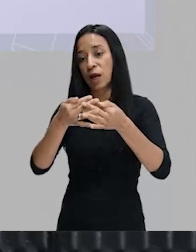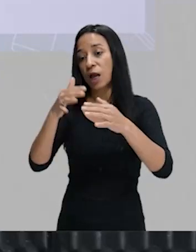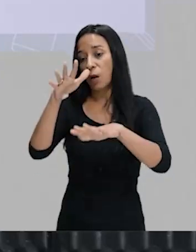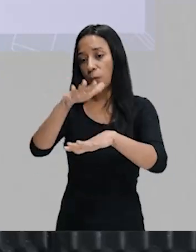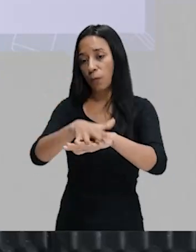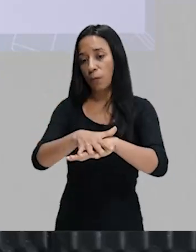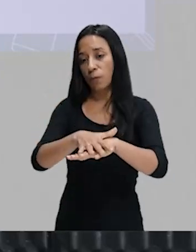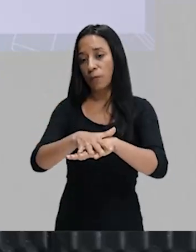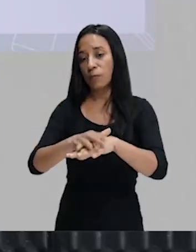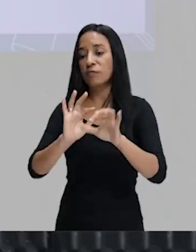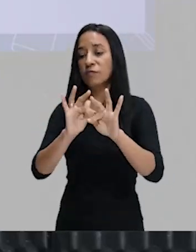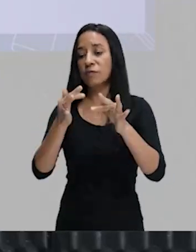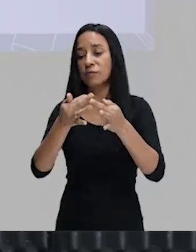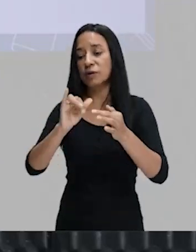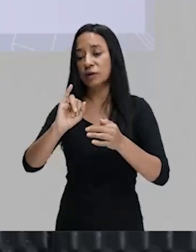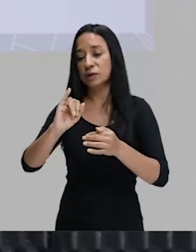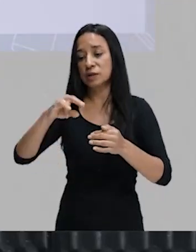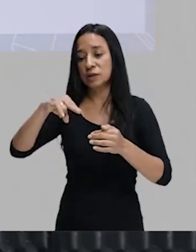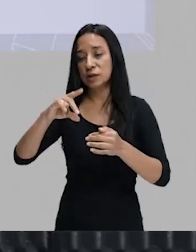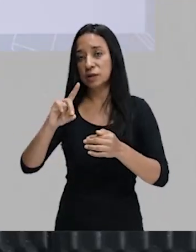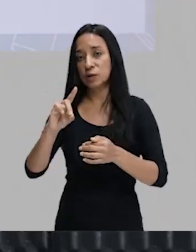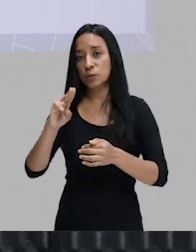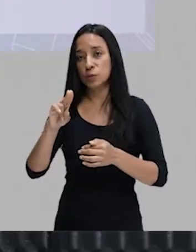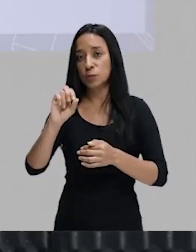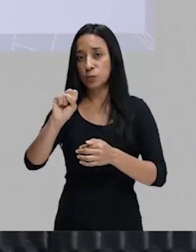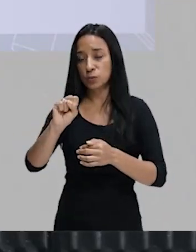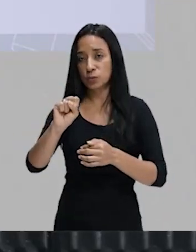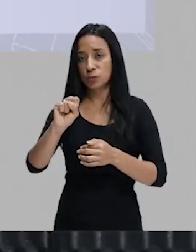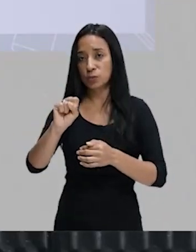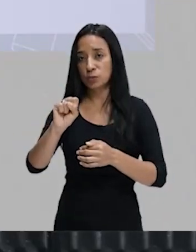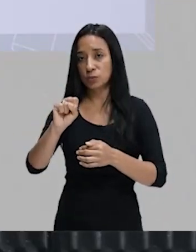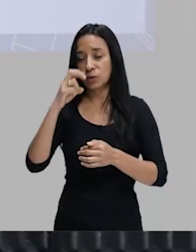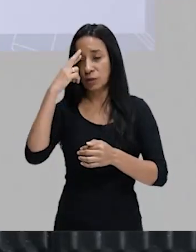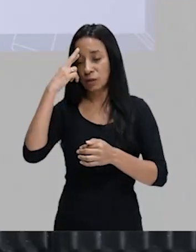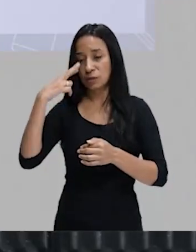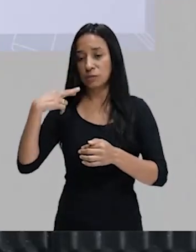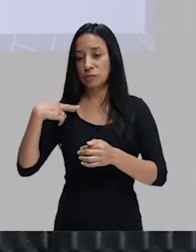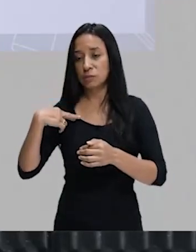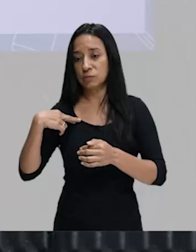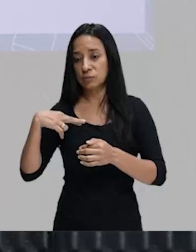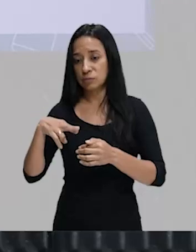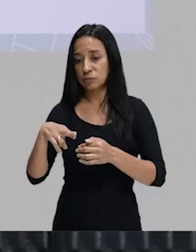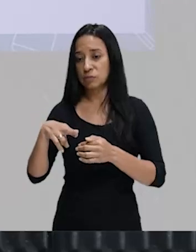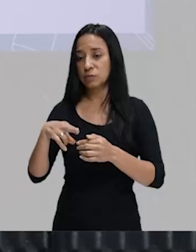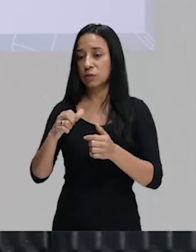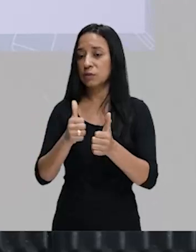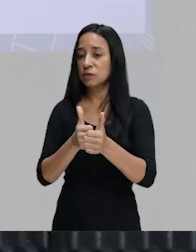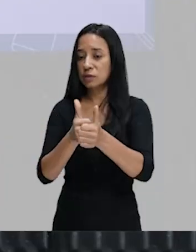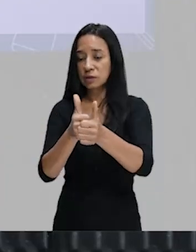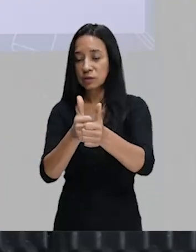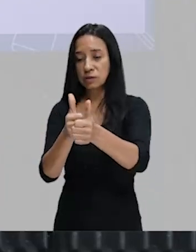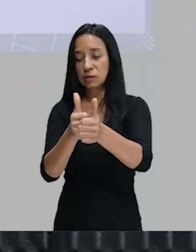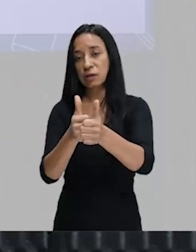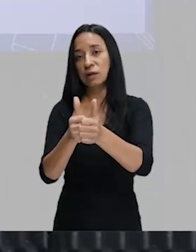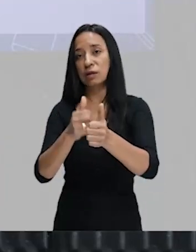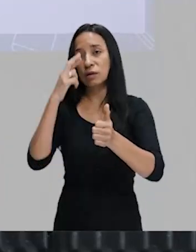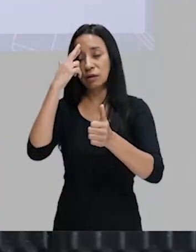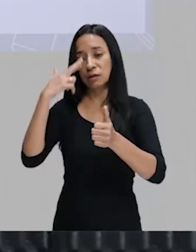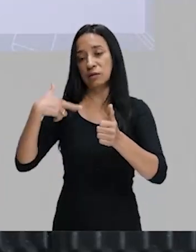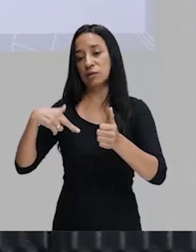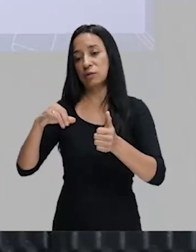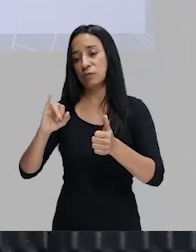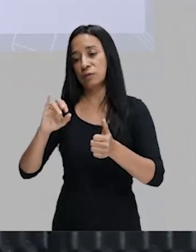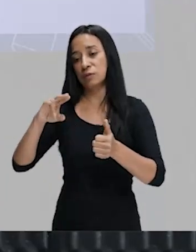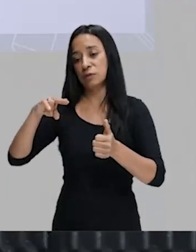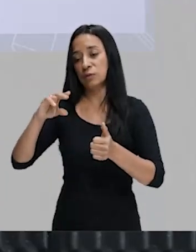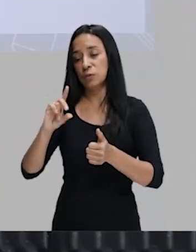hindus. O que é isso? Vem do hinduísmo. Hindu ou hindi é quem segue a religião hinduísta,